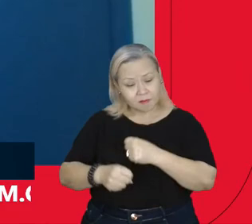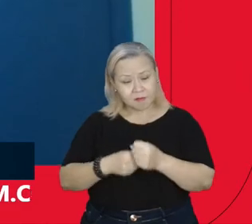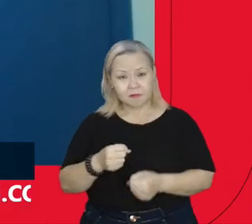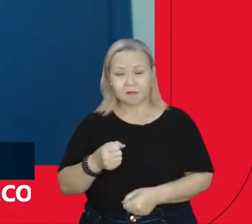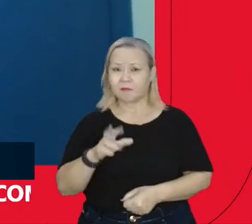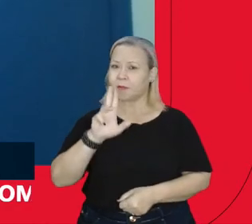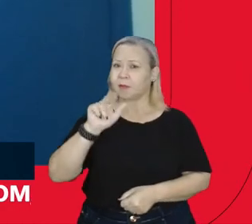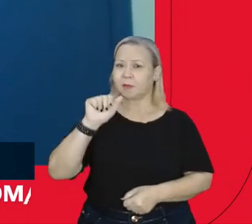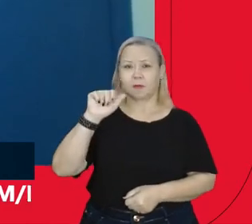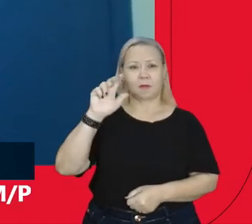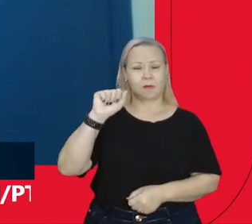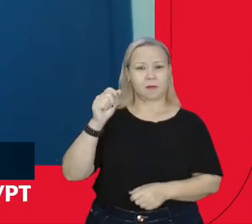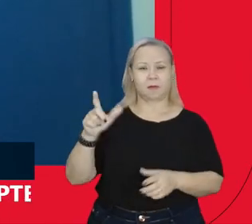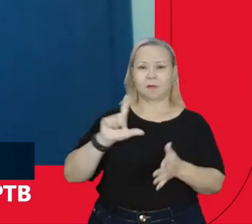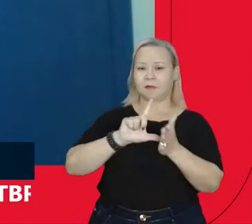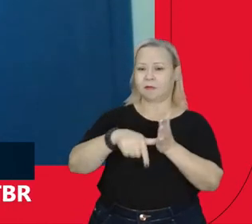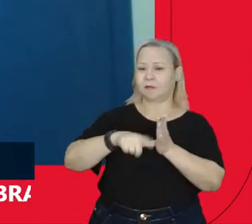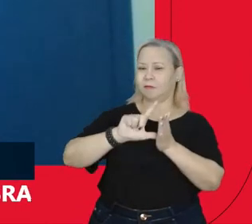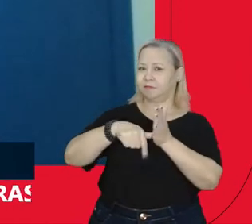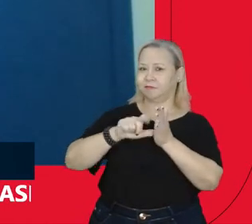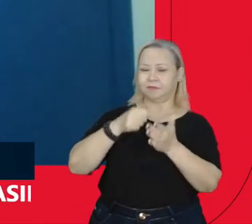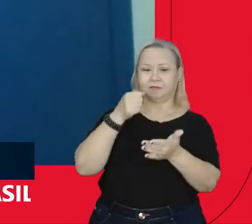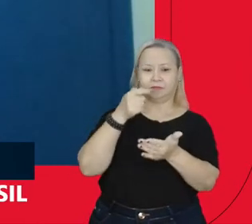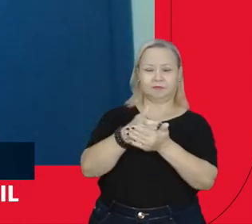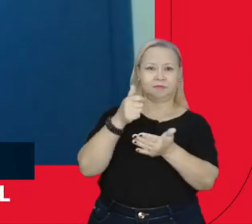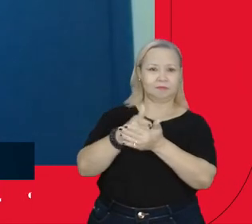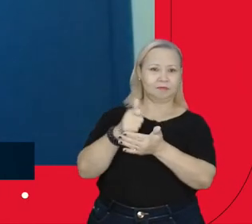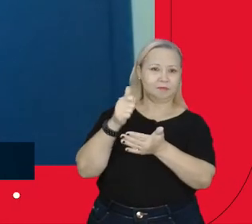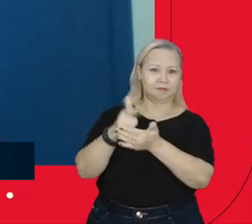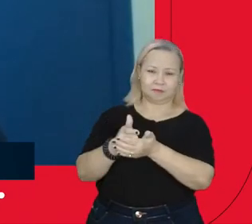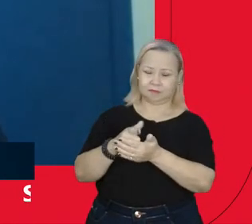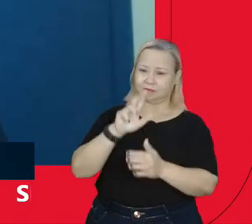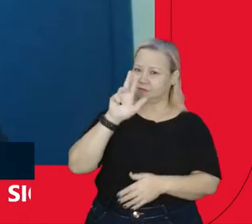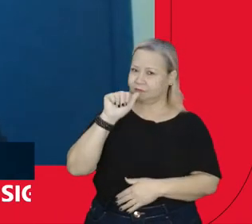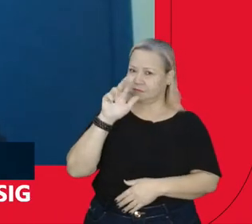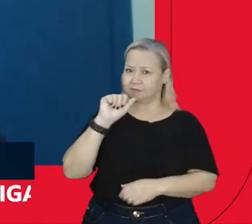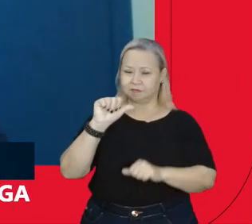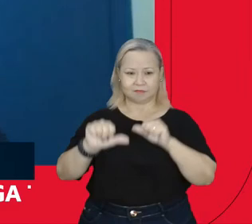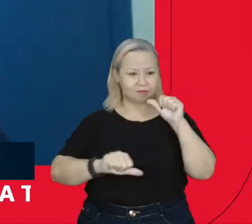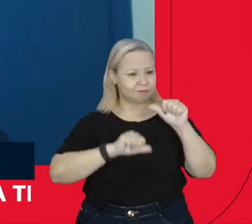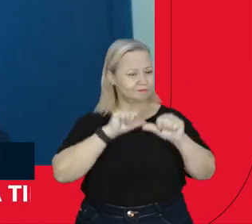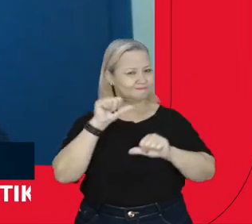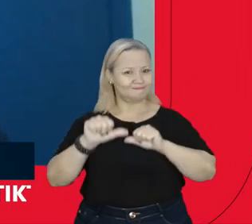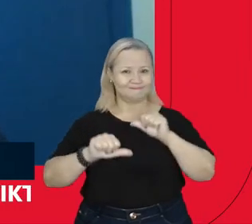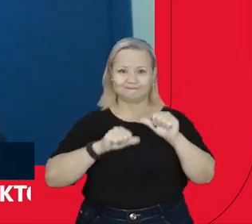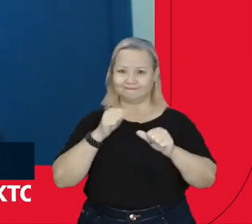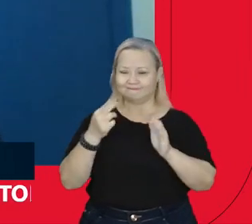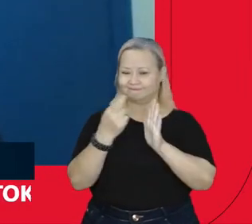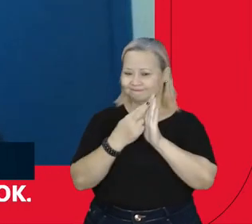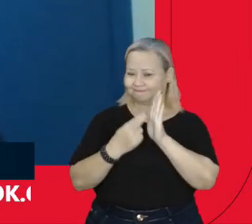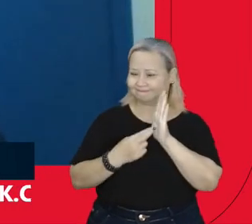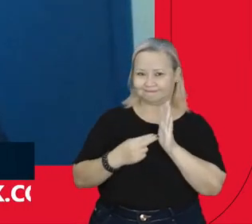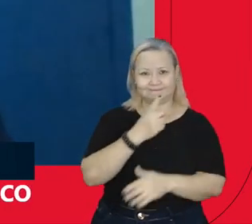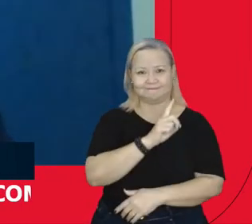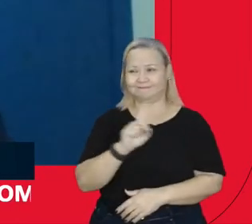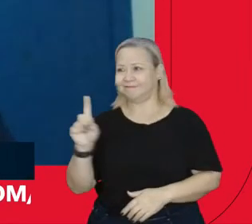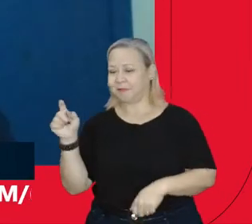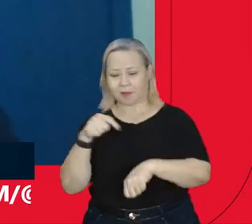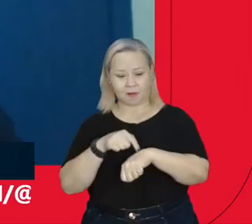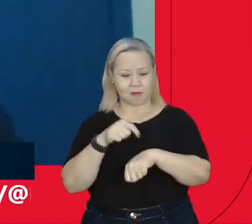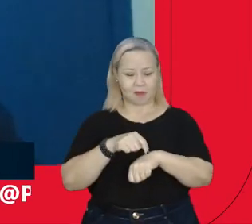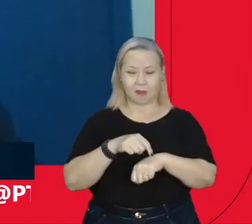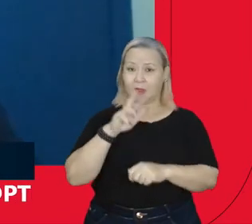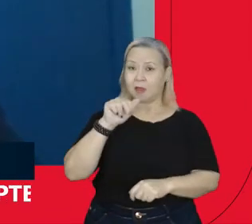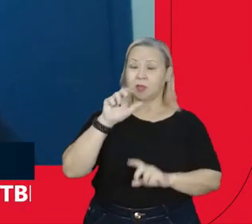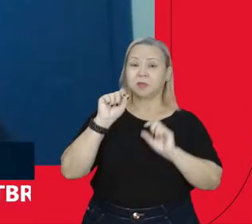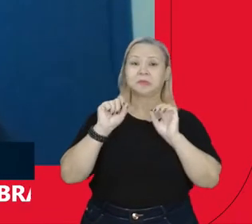nunca atrasamos pagamento, nós nunca mudamos regra na última hora,